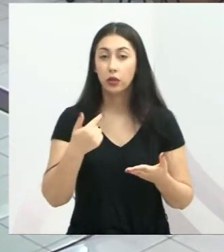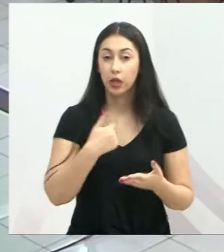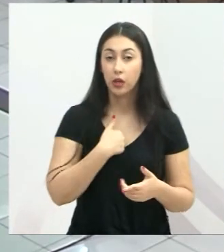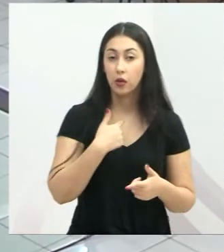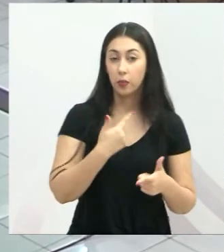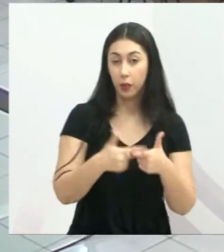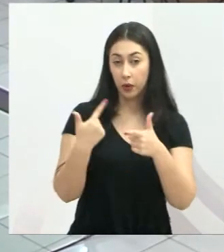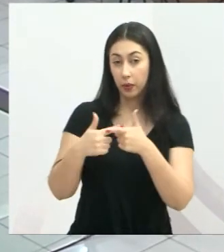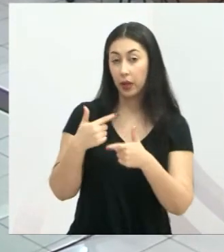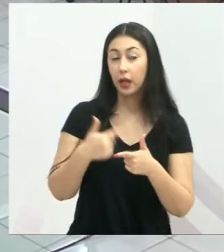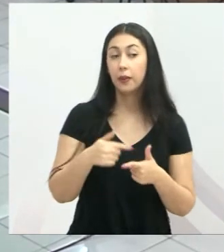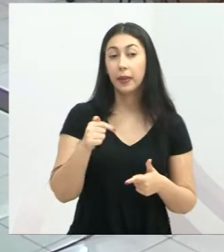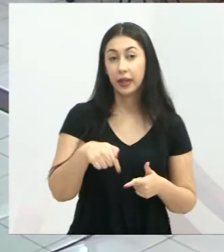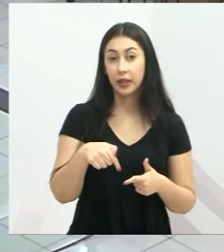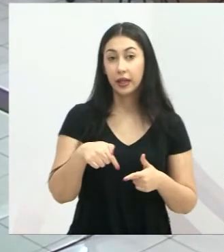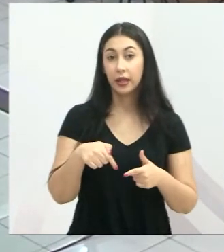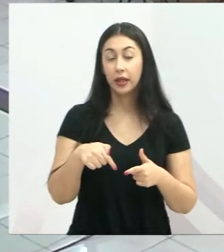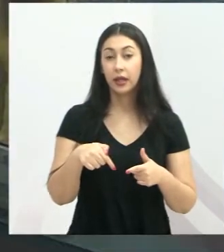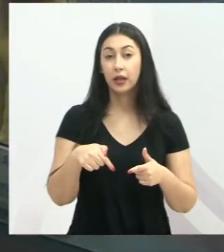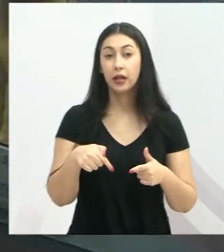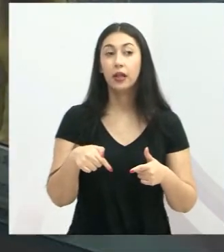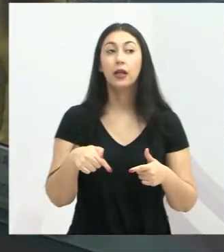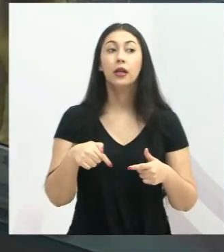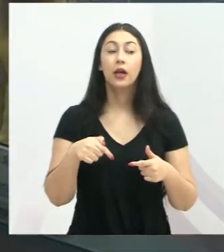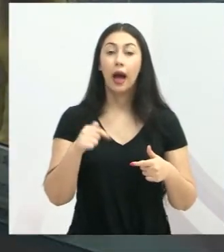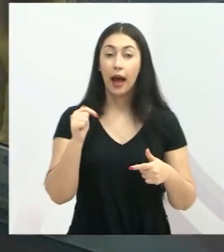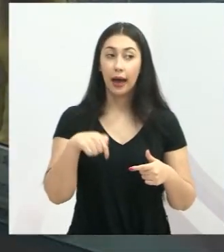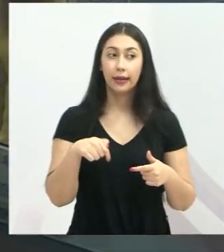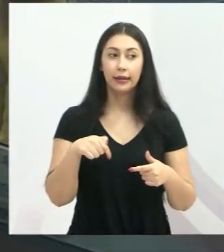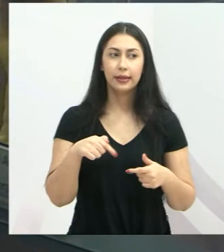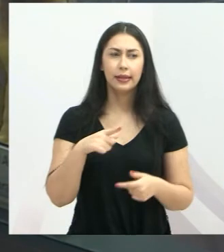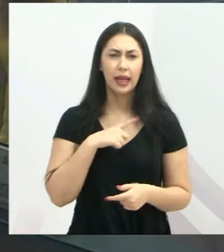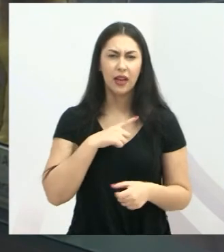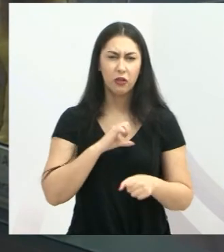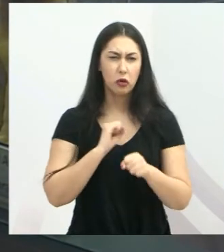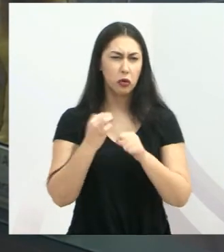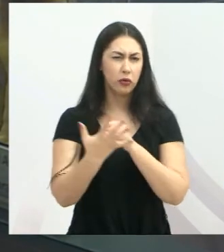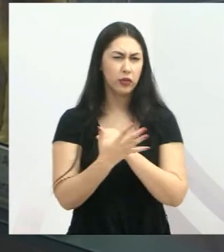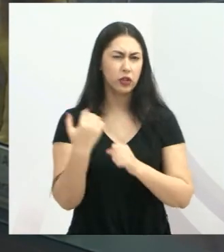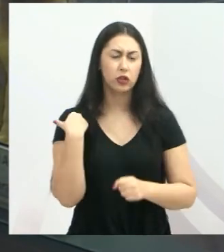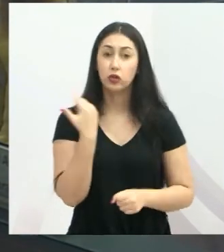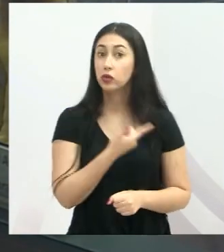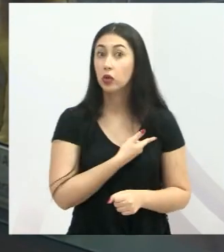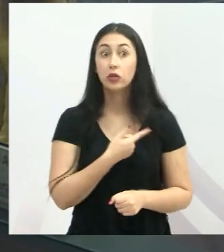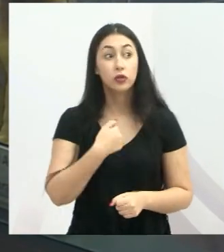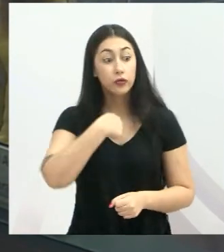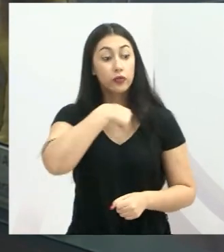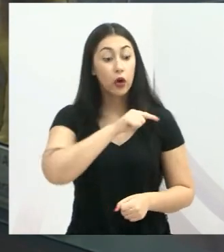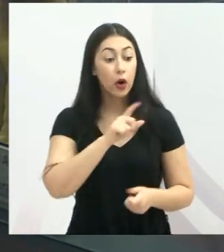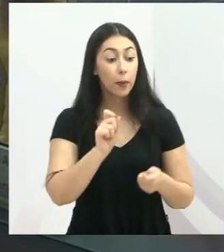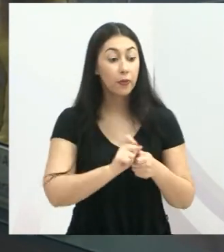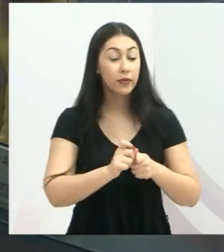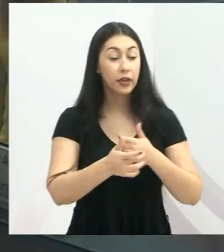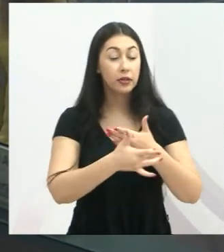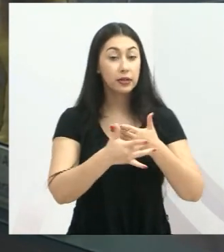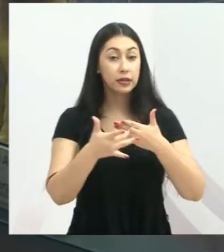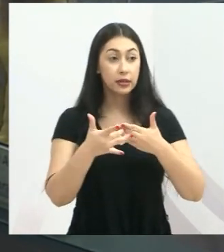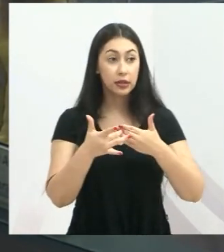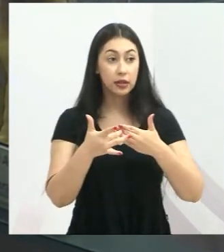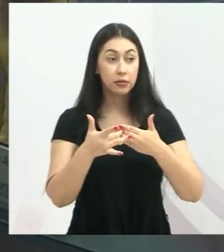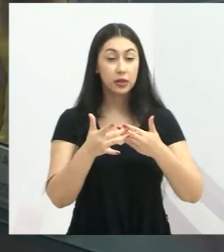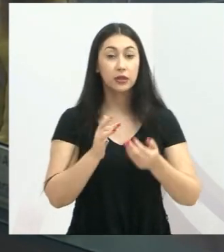gabinete, né, e nós fechamos o gabinete porque uma assessora adquiriu Covid, nós passamos no médico no mesmo dia, fizemos o exame, né,